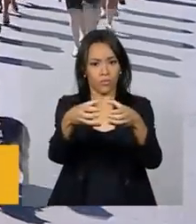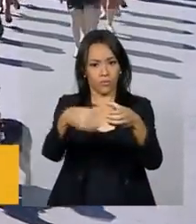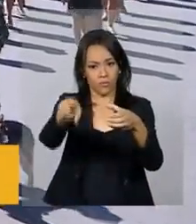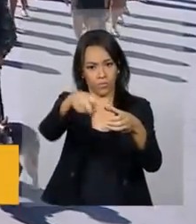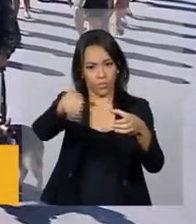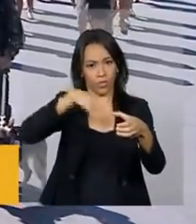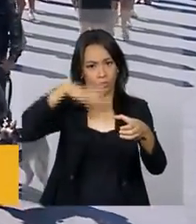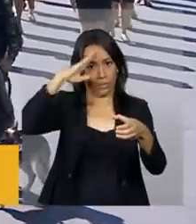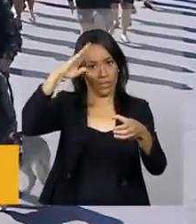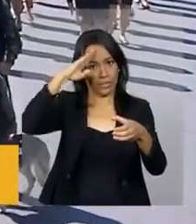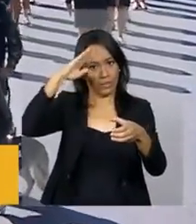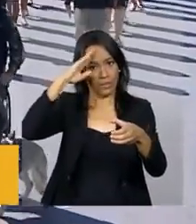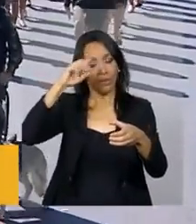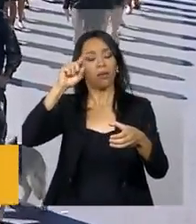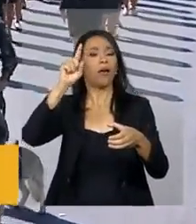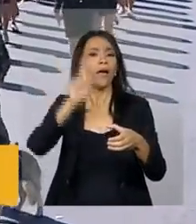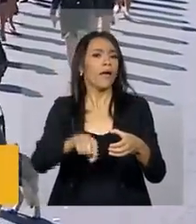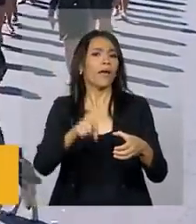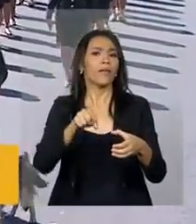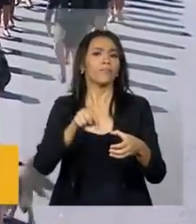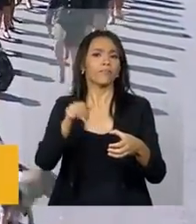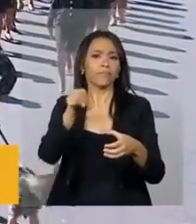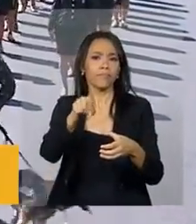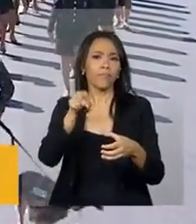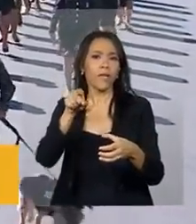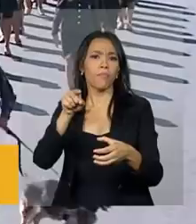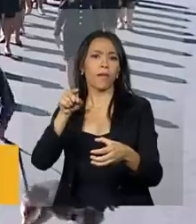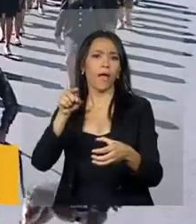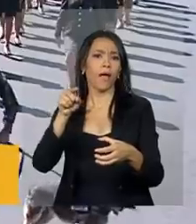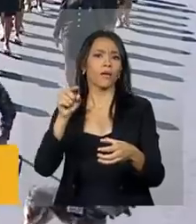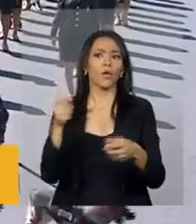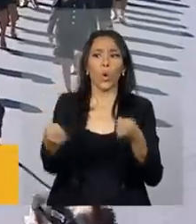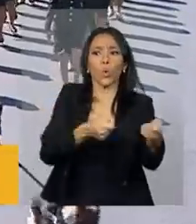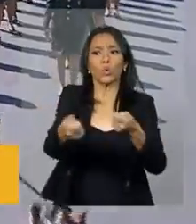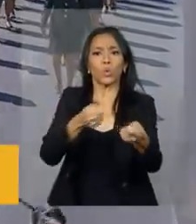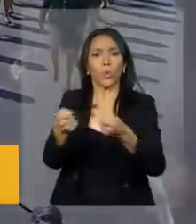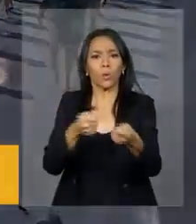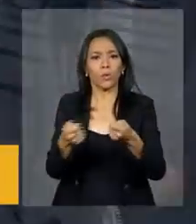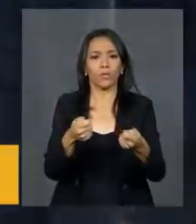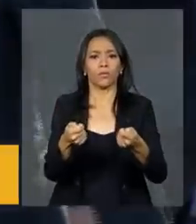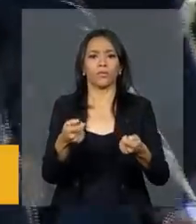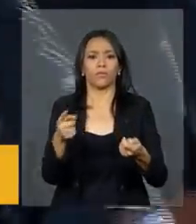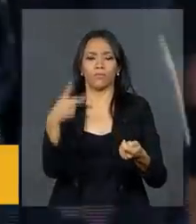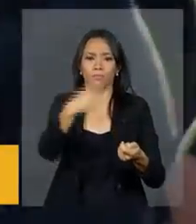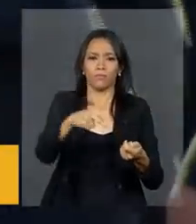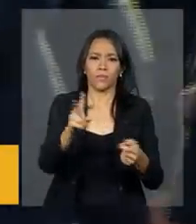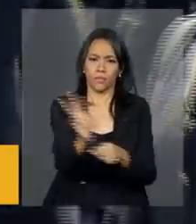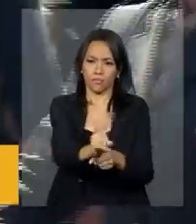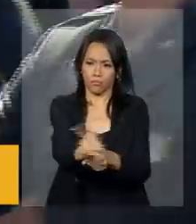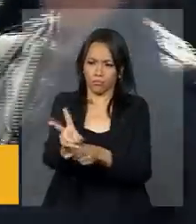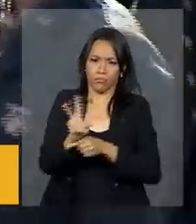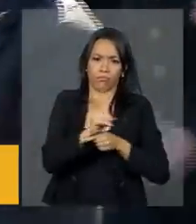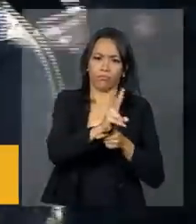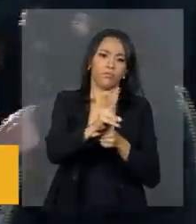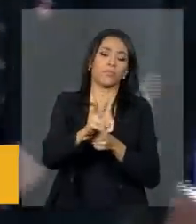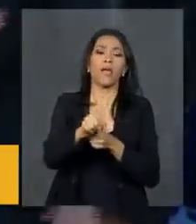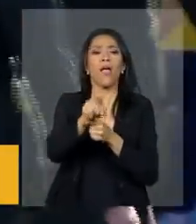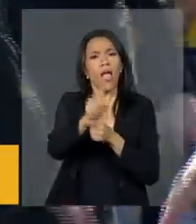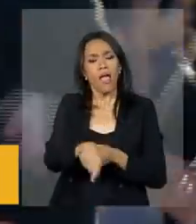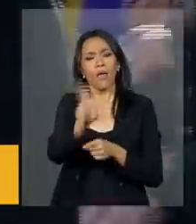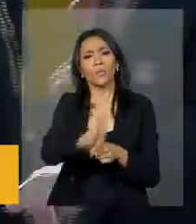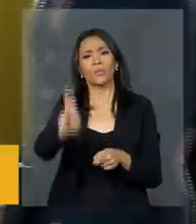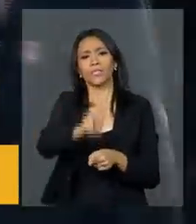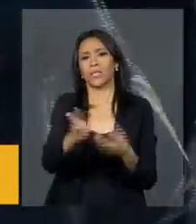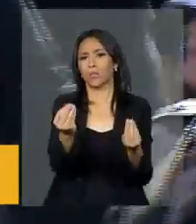empregada basicamente em operações da garantia da lei da ordem, controle de distúrbios. Muito empregada